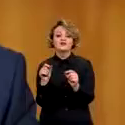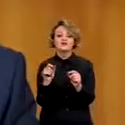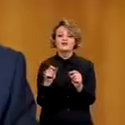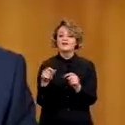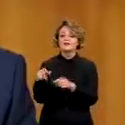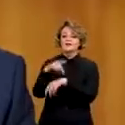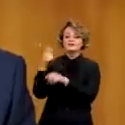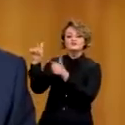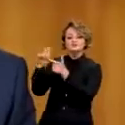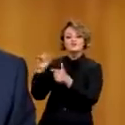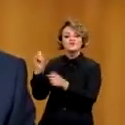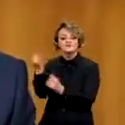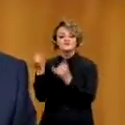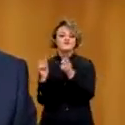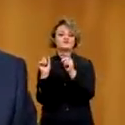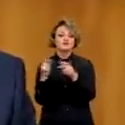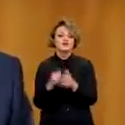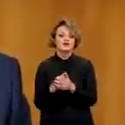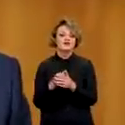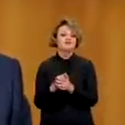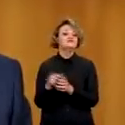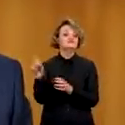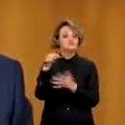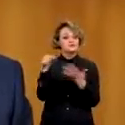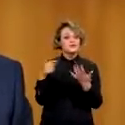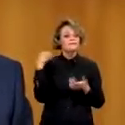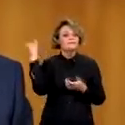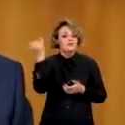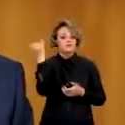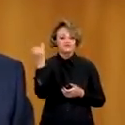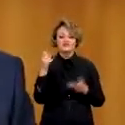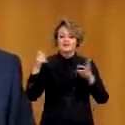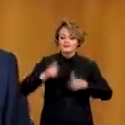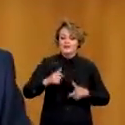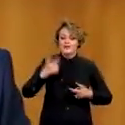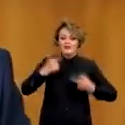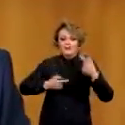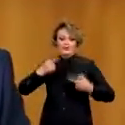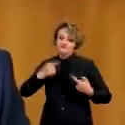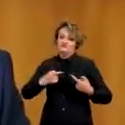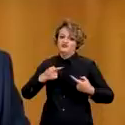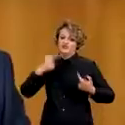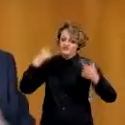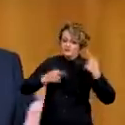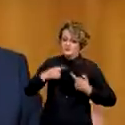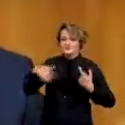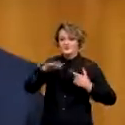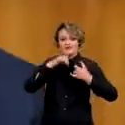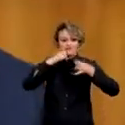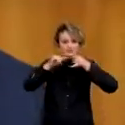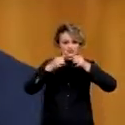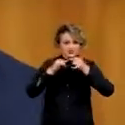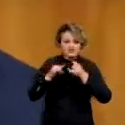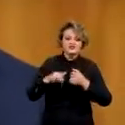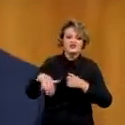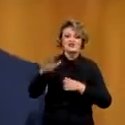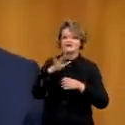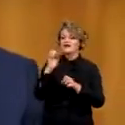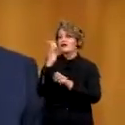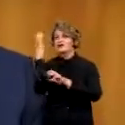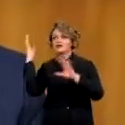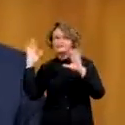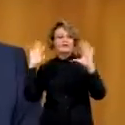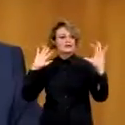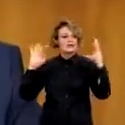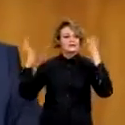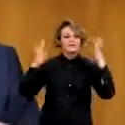Indonésia? E isso é um instrumento poderoso de fazer política econômica, tanto para a questão energética quanto para a questão climática.